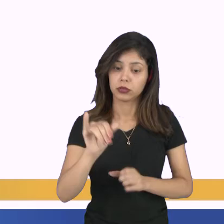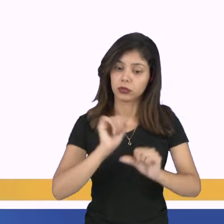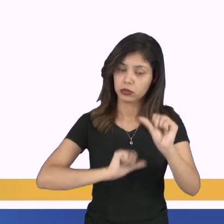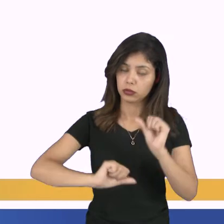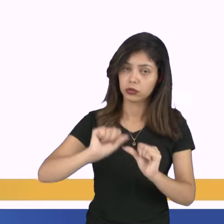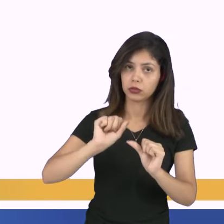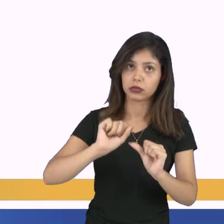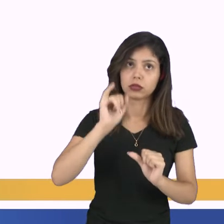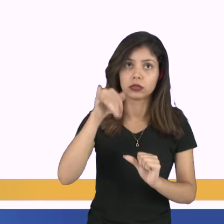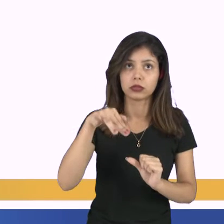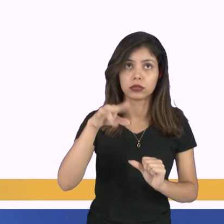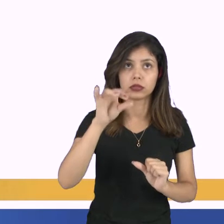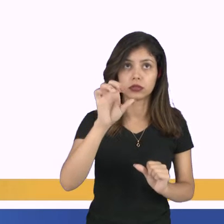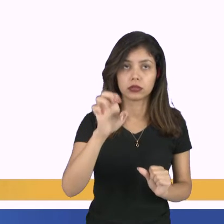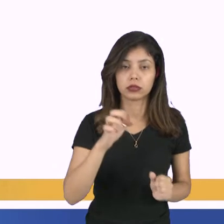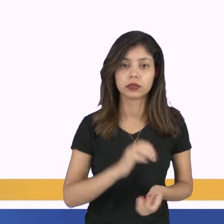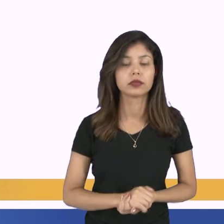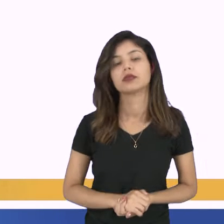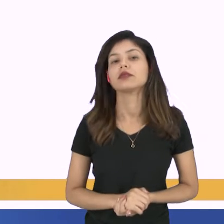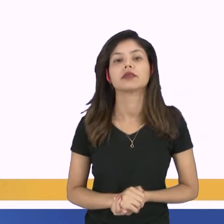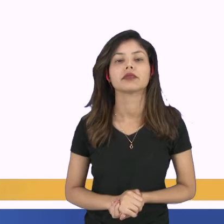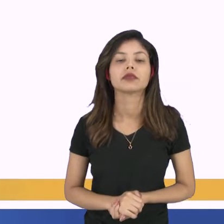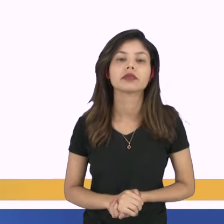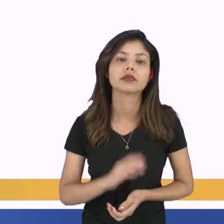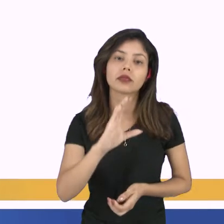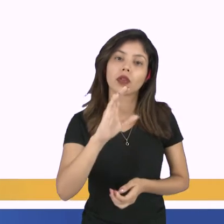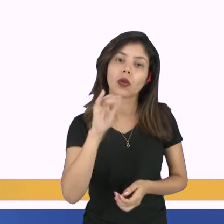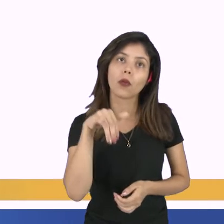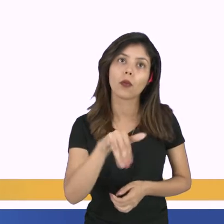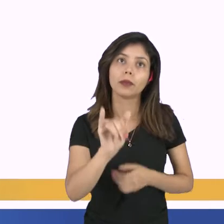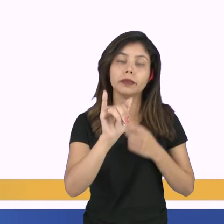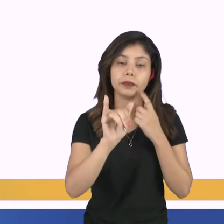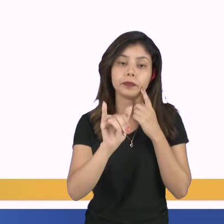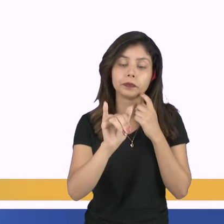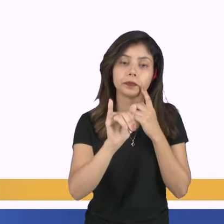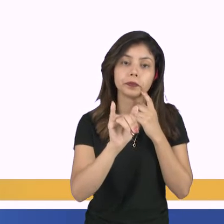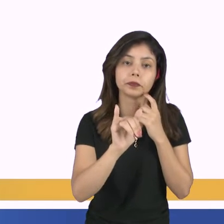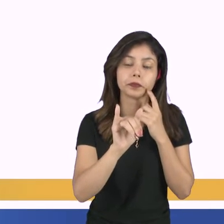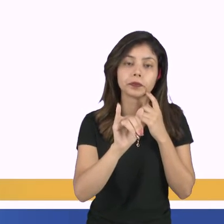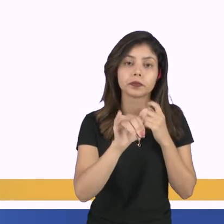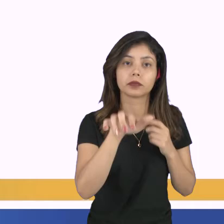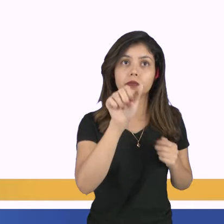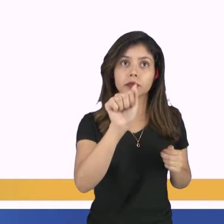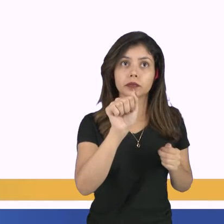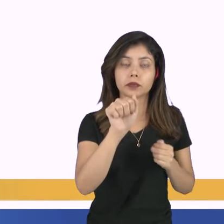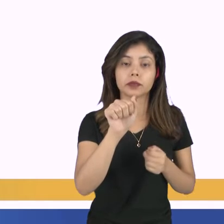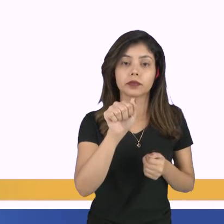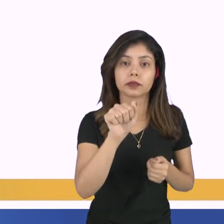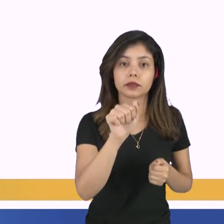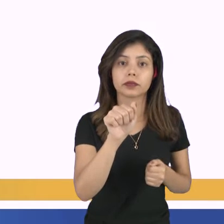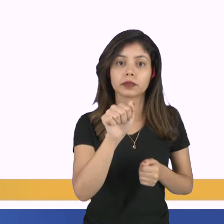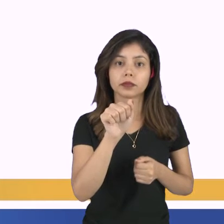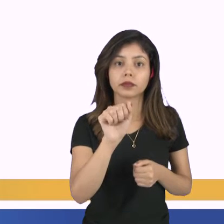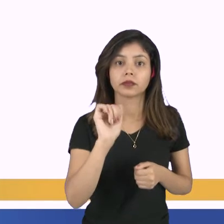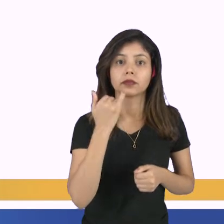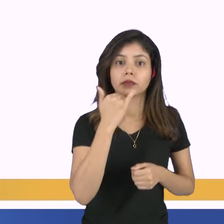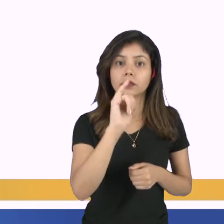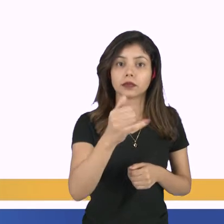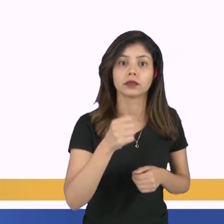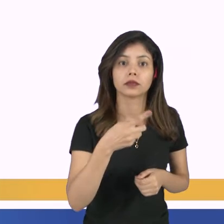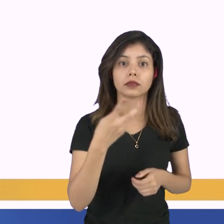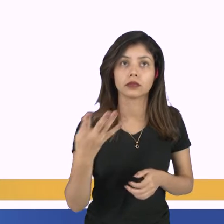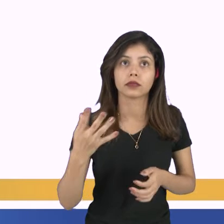em índice. Então, aqui, ó, o cátion Y, a gente vai pegar o A, que é a quantidade de elétrons que